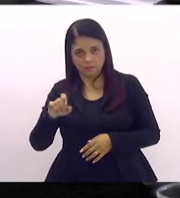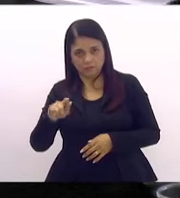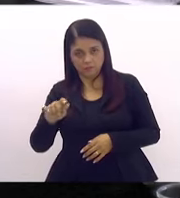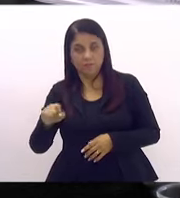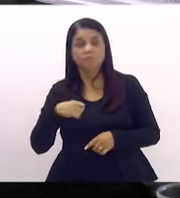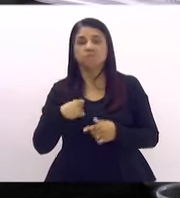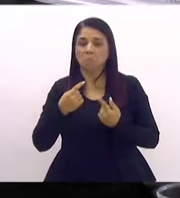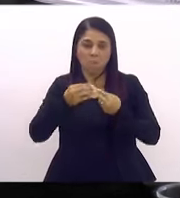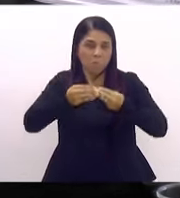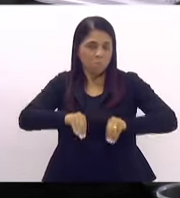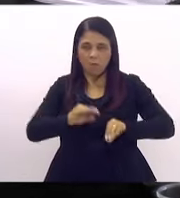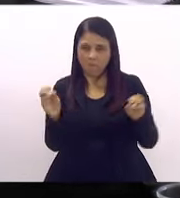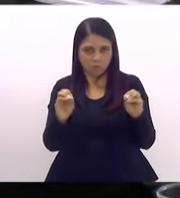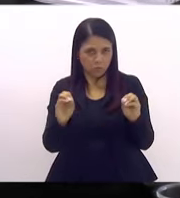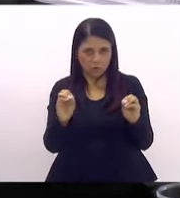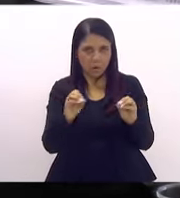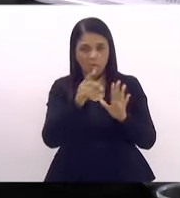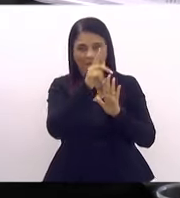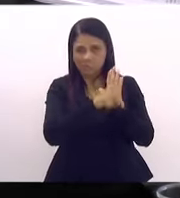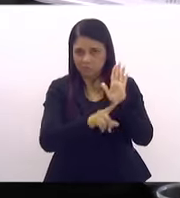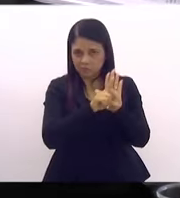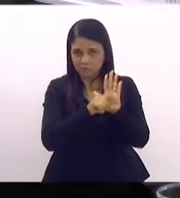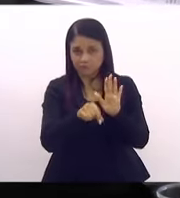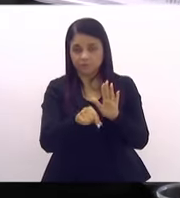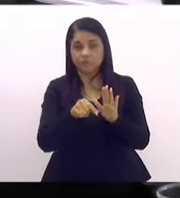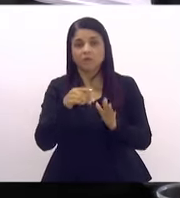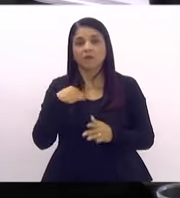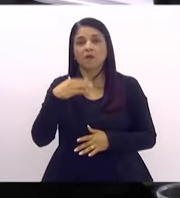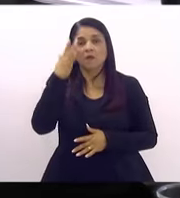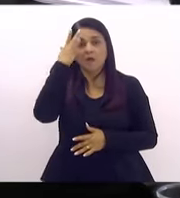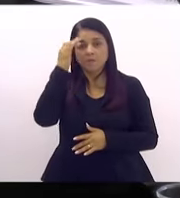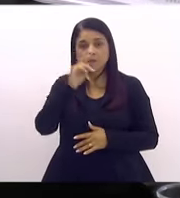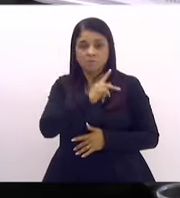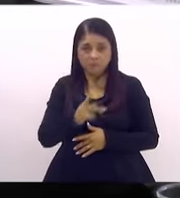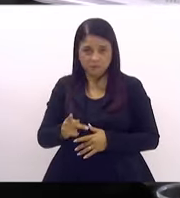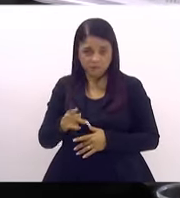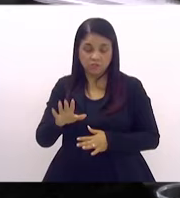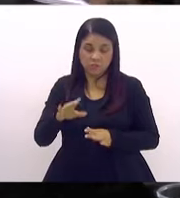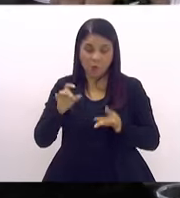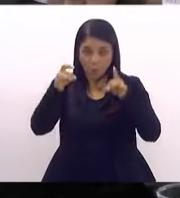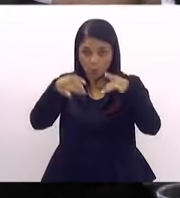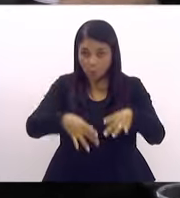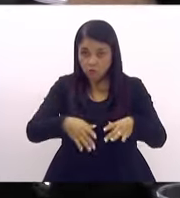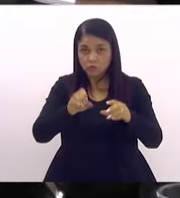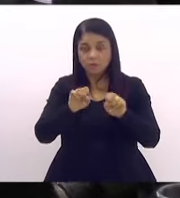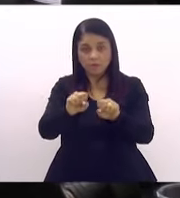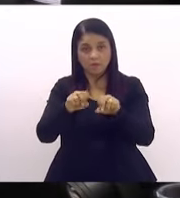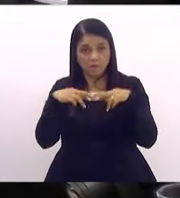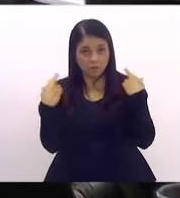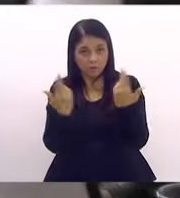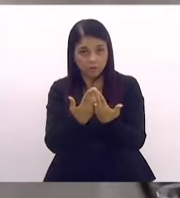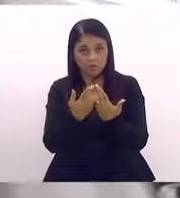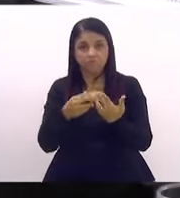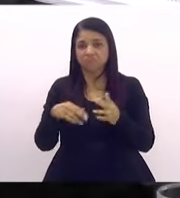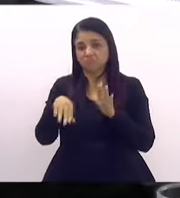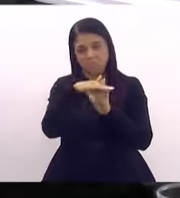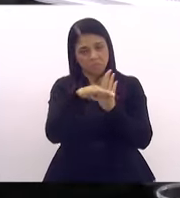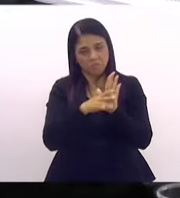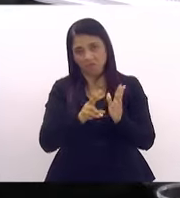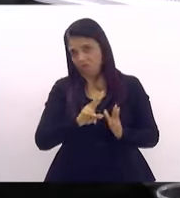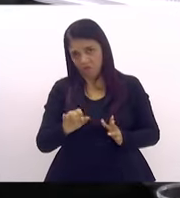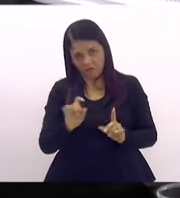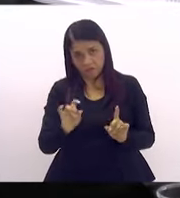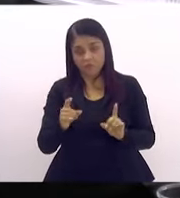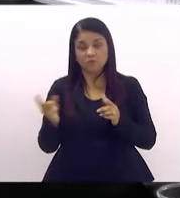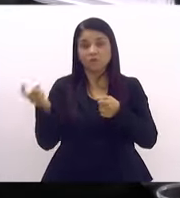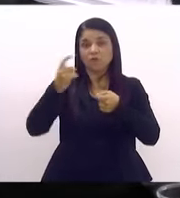que não vai prejudicar? Que amanhã, como declarou o presidente, é a última sessão. Não vai à pauta. 30 dias para percorrer o mês de janeiro.